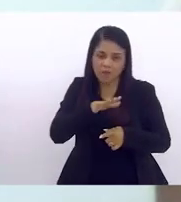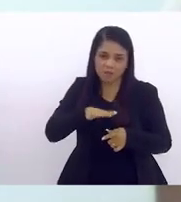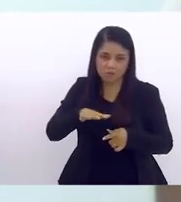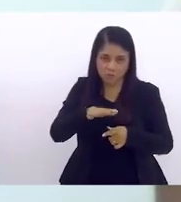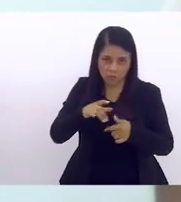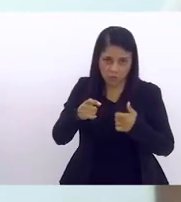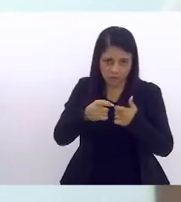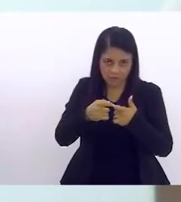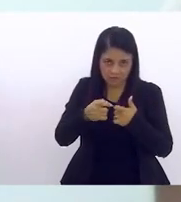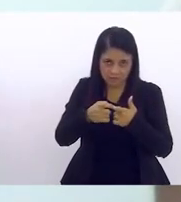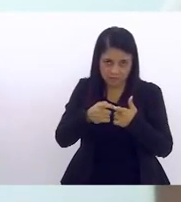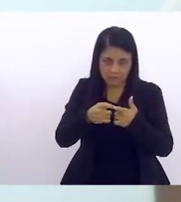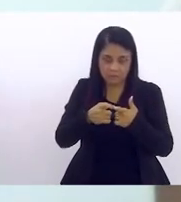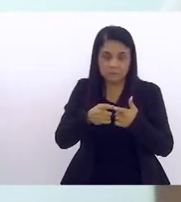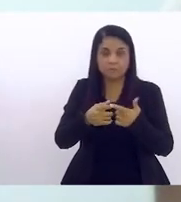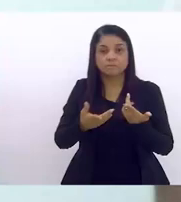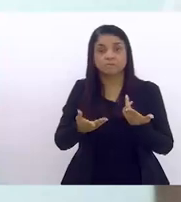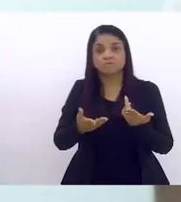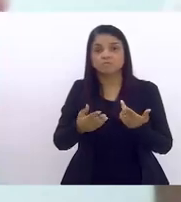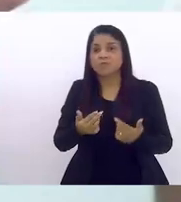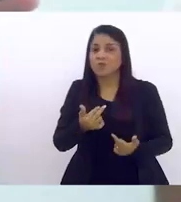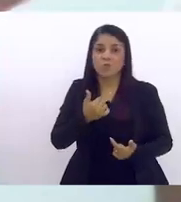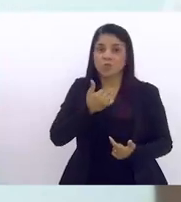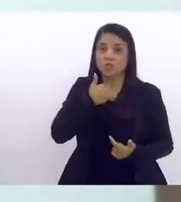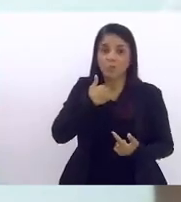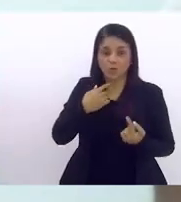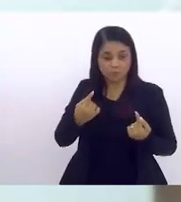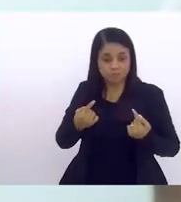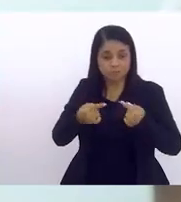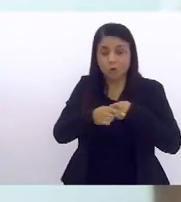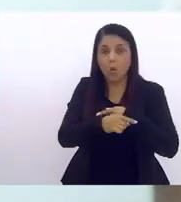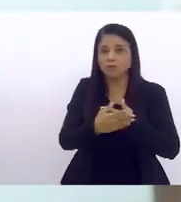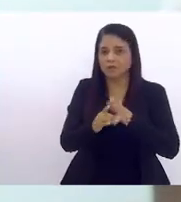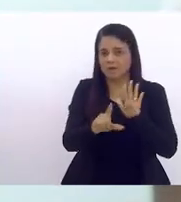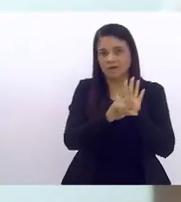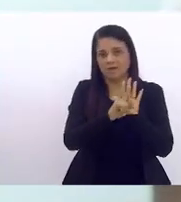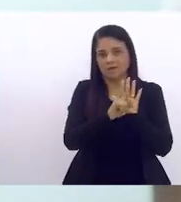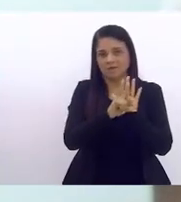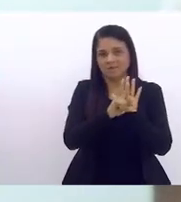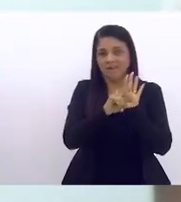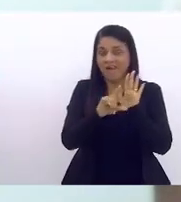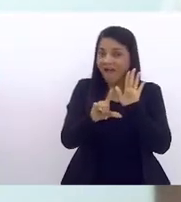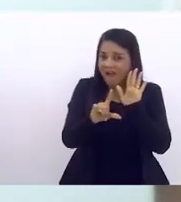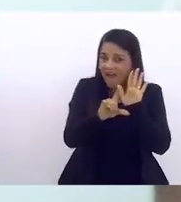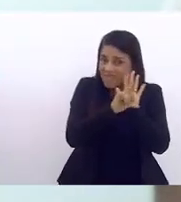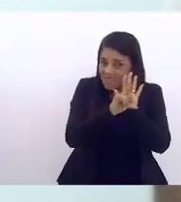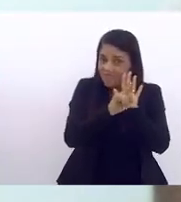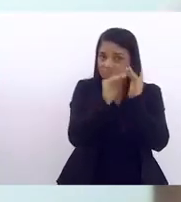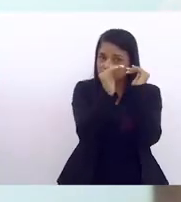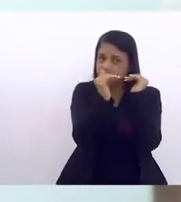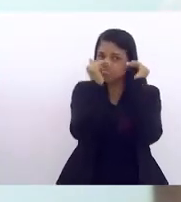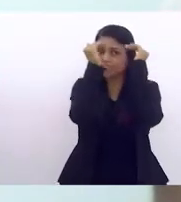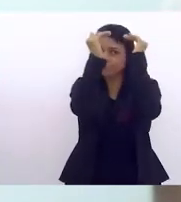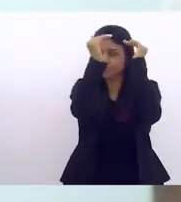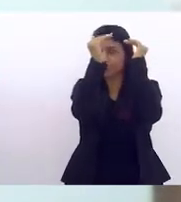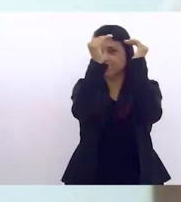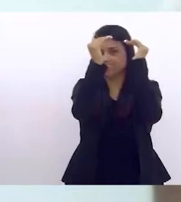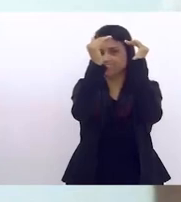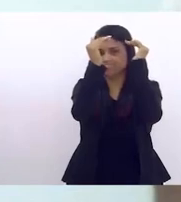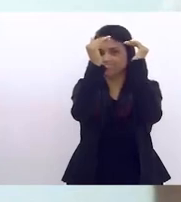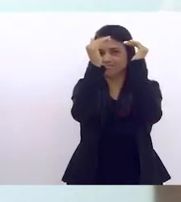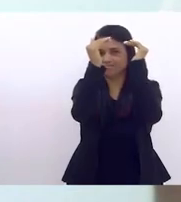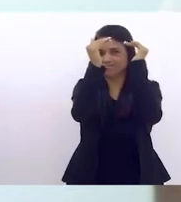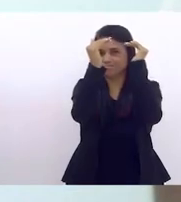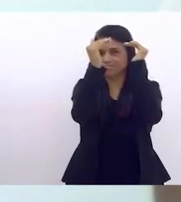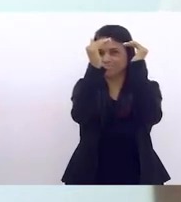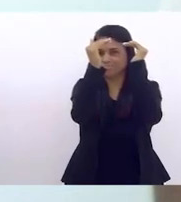Medicina, não pode se contrapor à lei, porque a lei é mais forte, tem uma hierarquia.